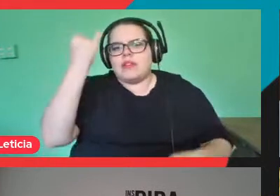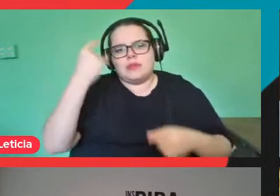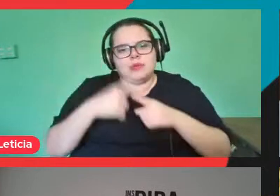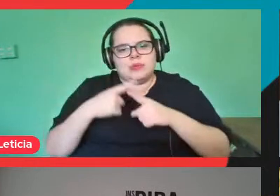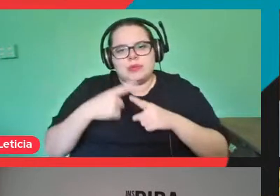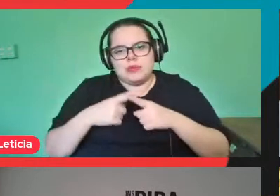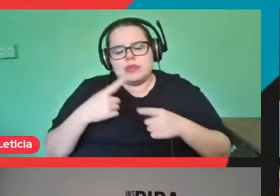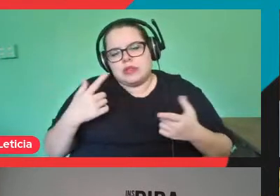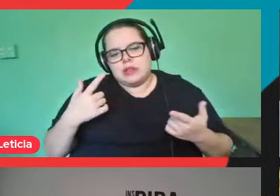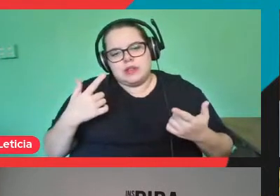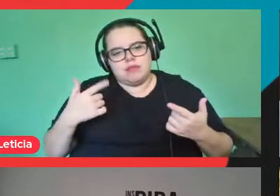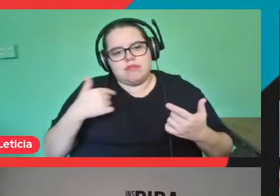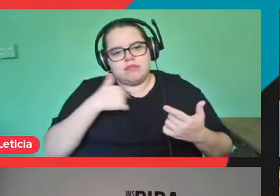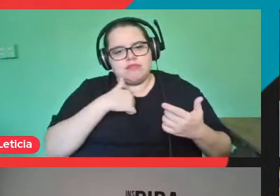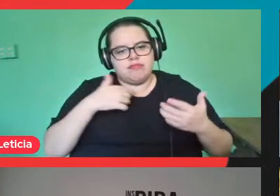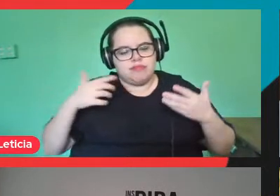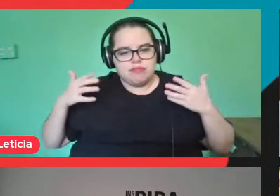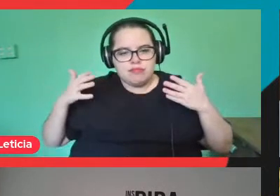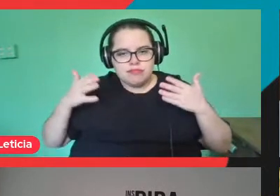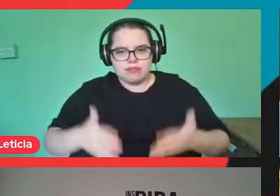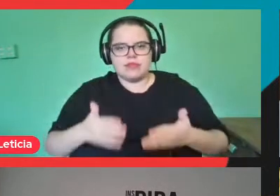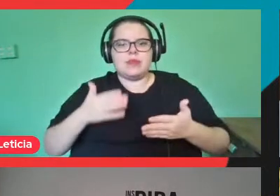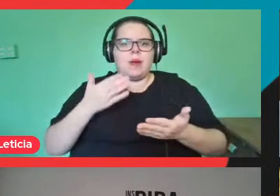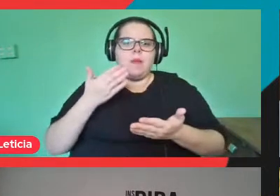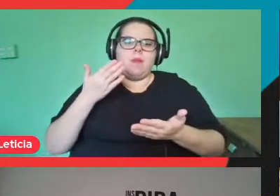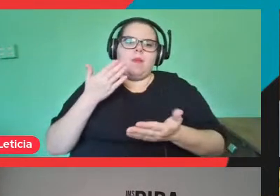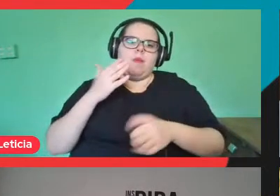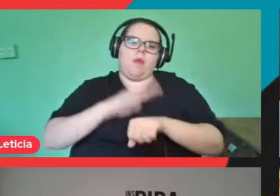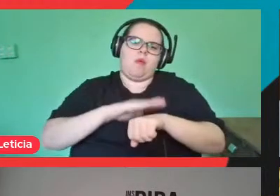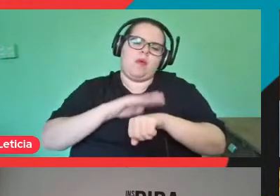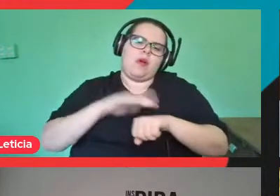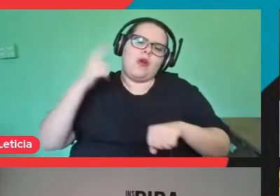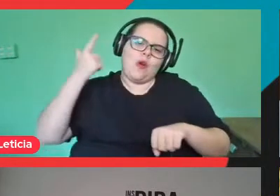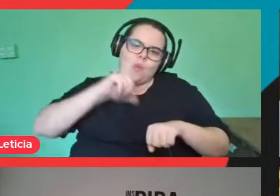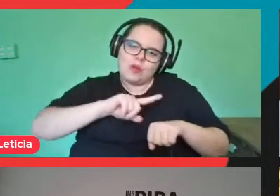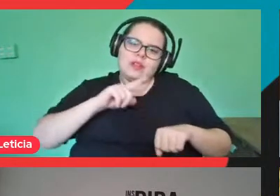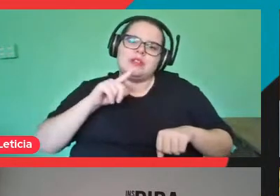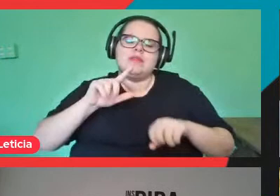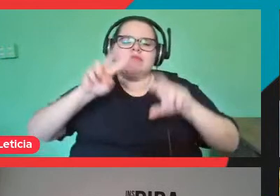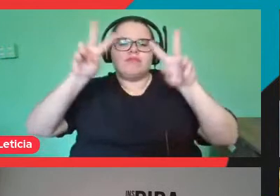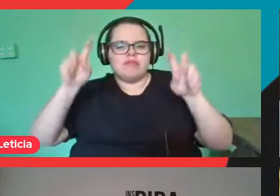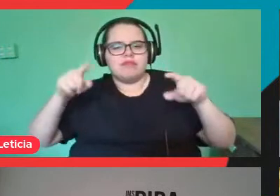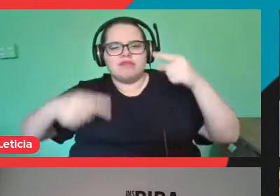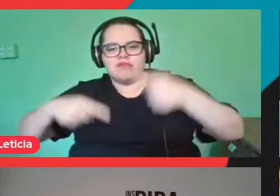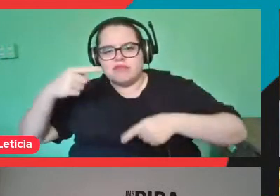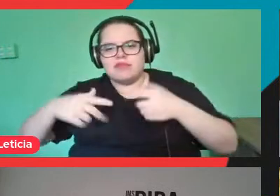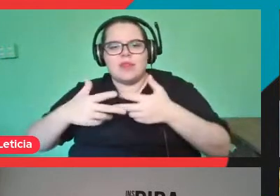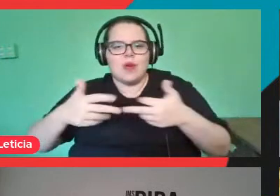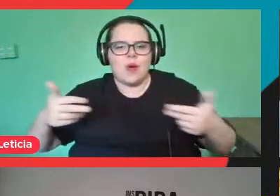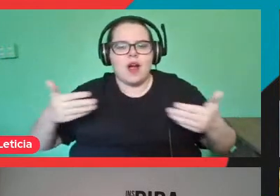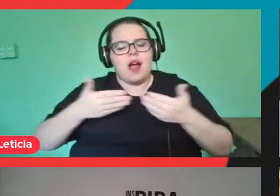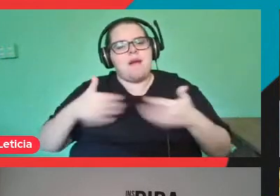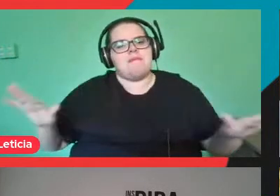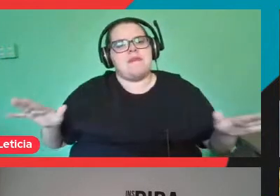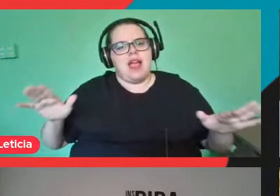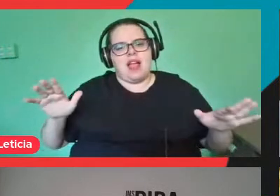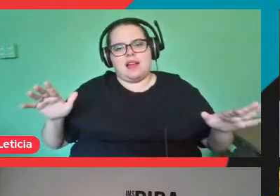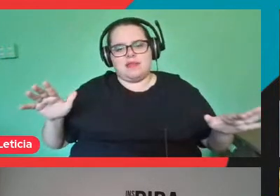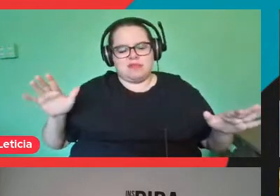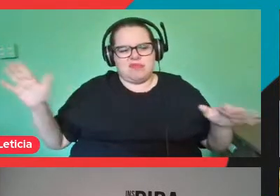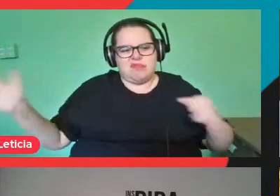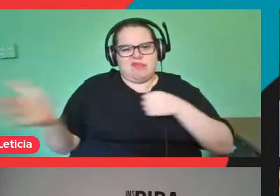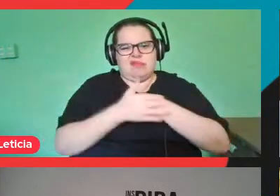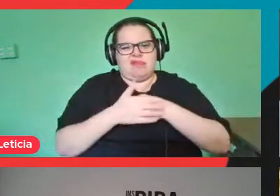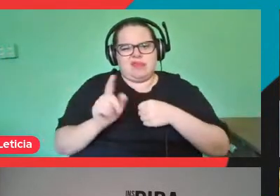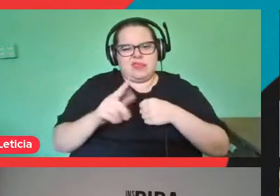né? Eu cheguei até esse momento, hoje eu consigo falar sobre muitas coisas abertamente. Eu quero